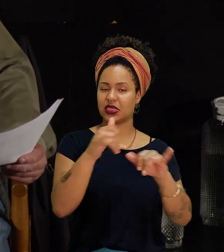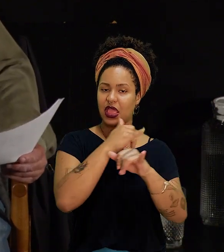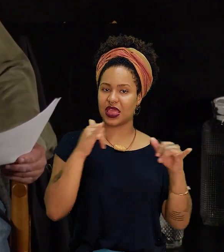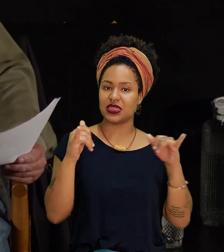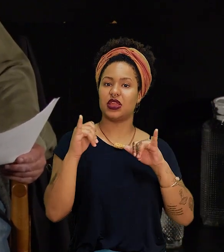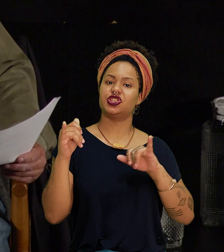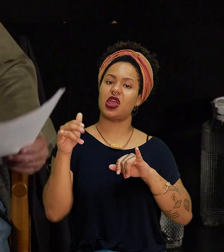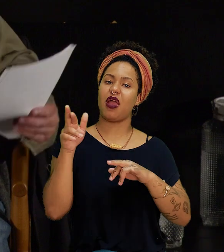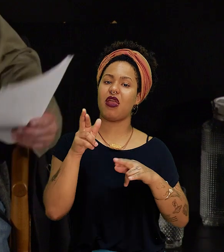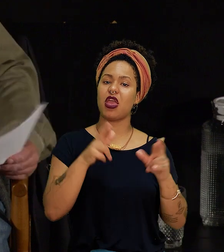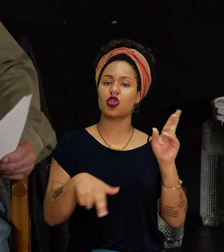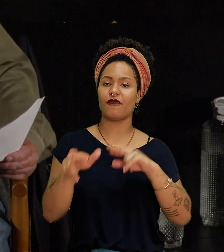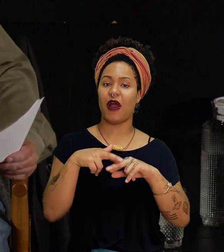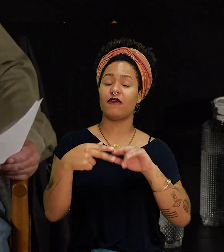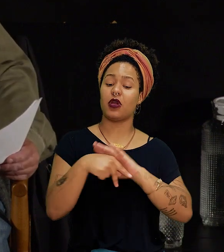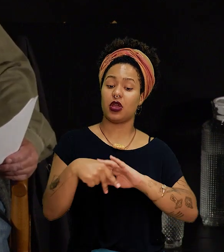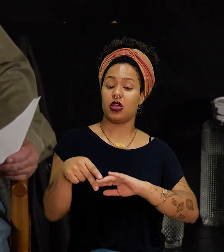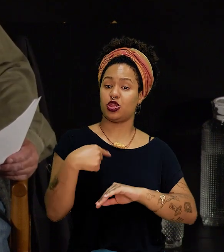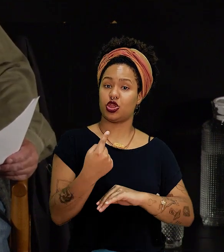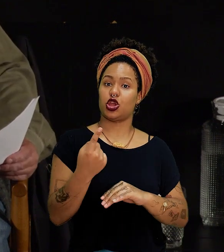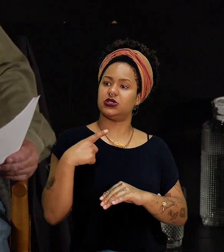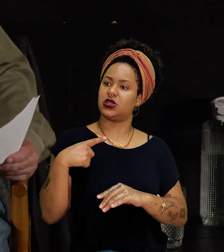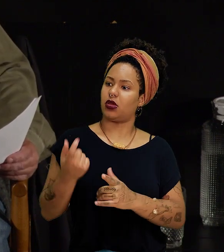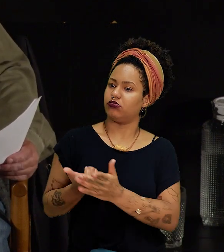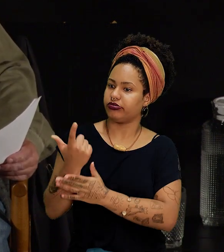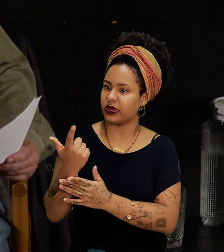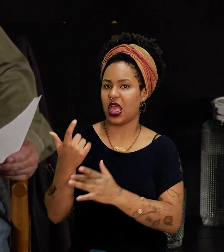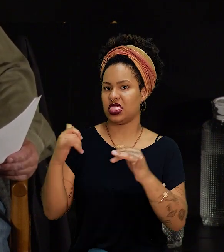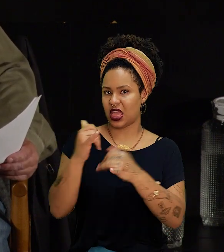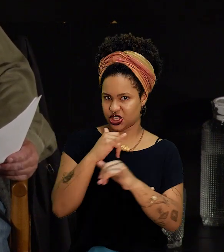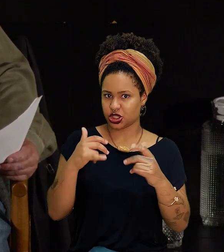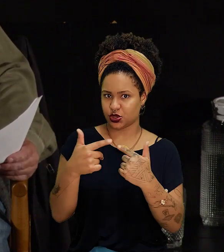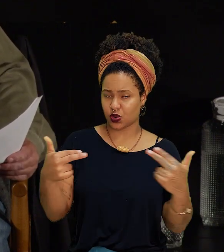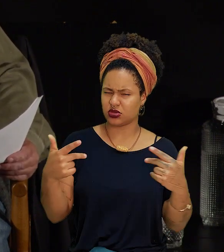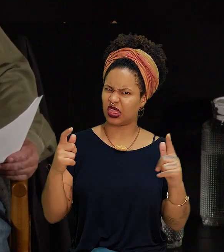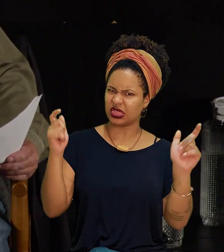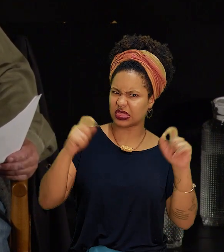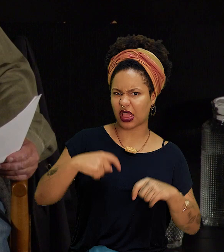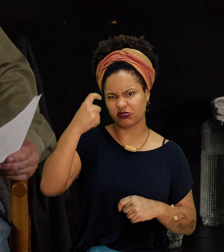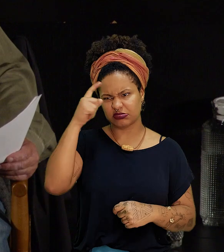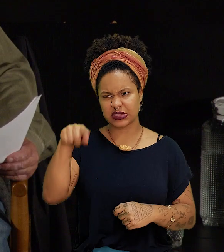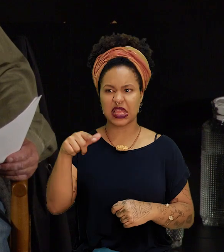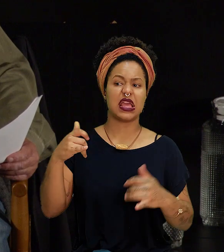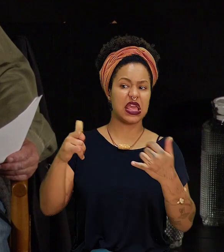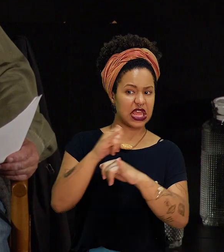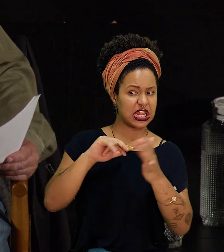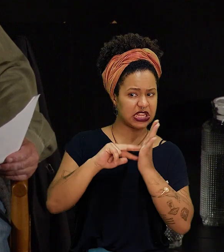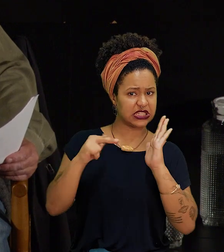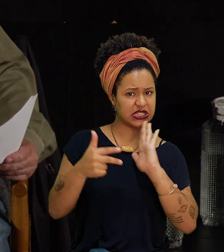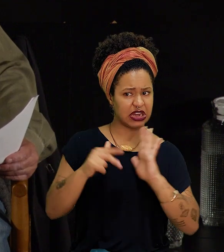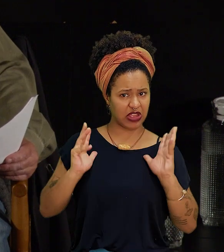de energias renováveis na nossa oferta energética. A gente pode considerar essas energias